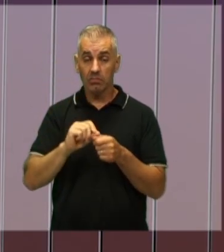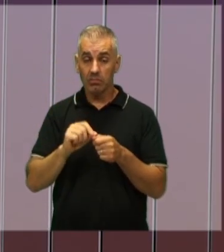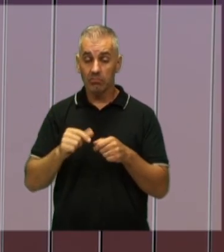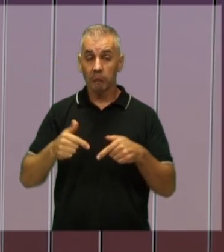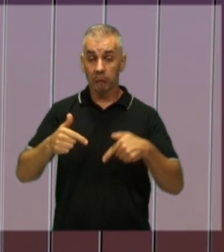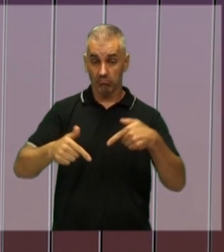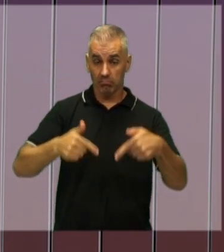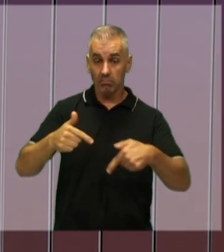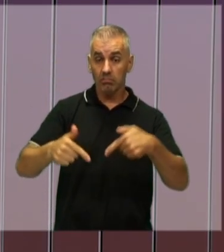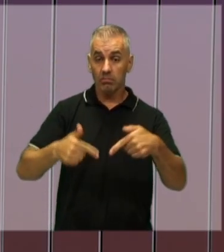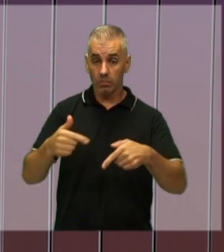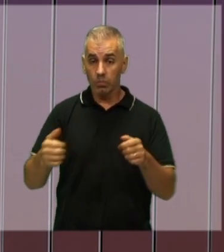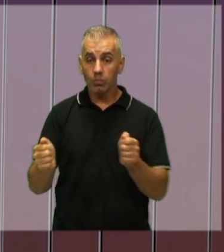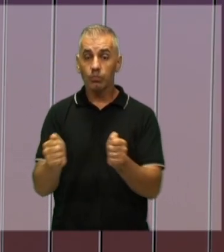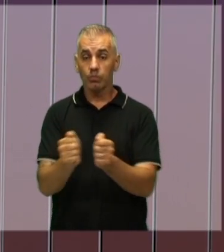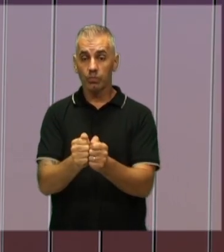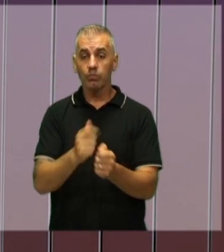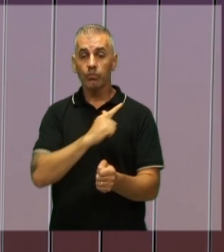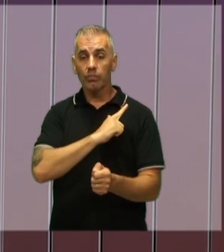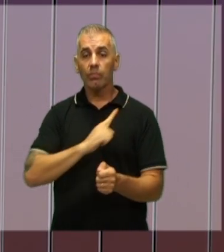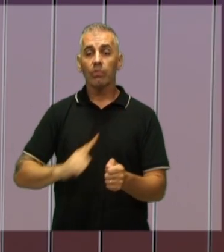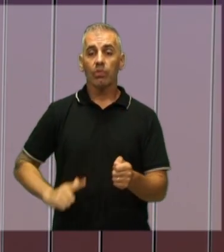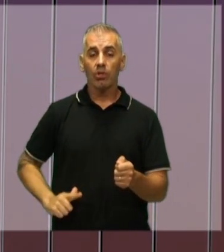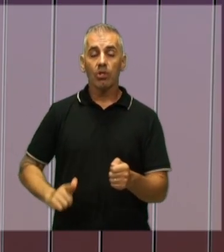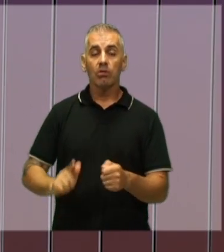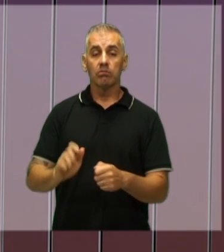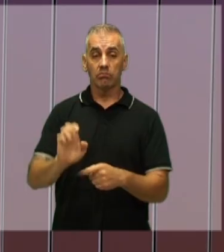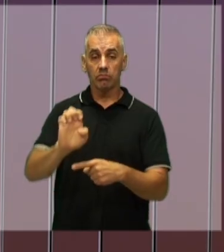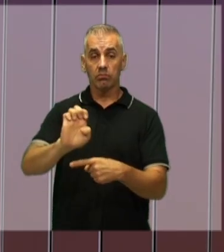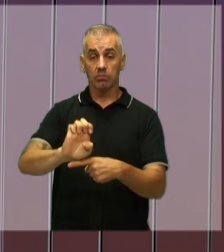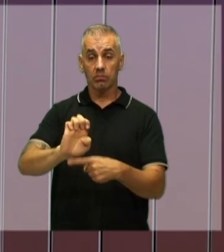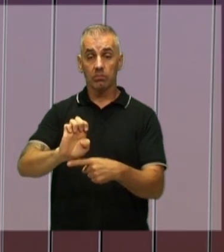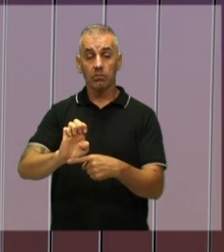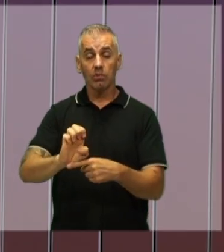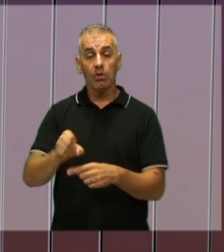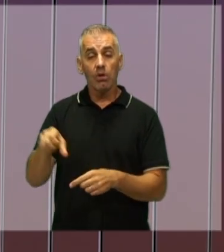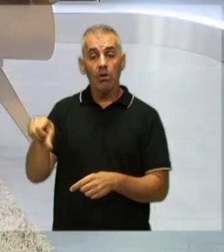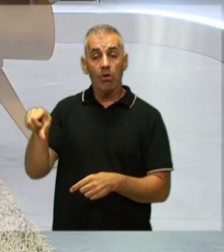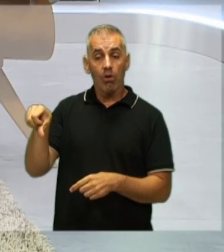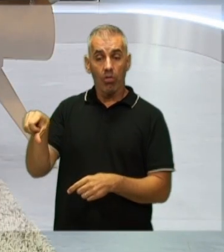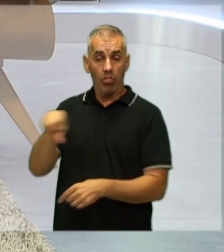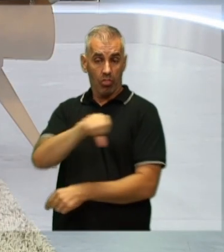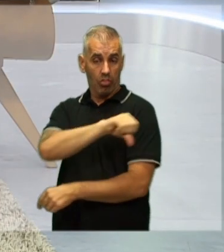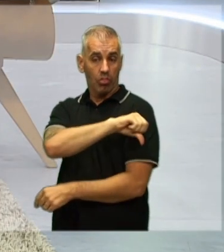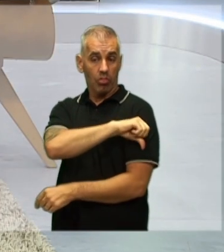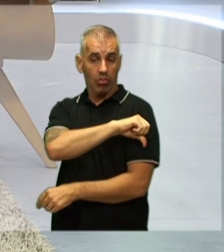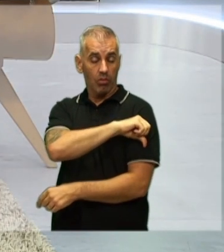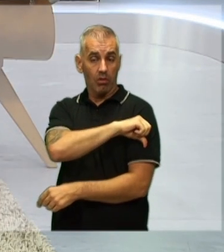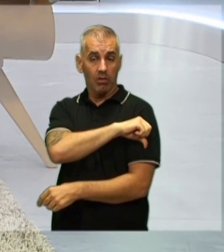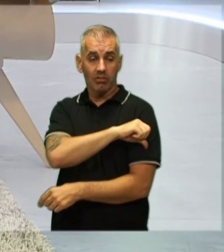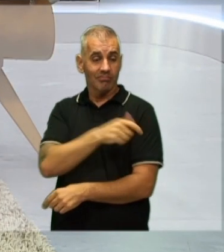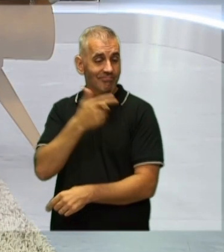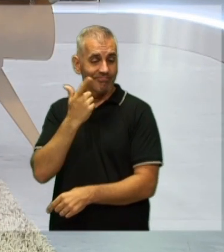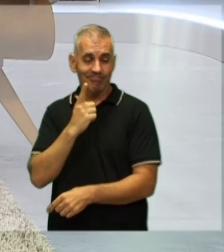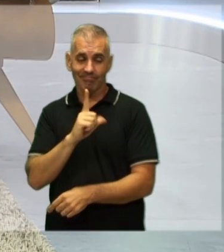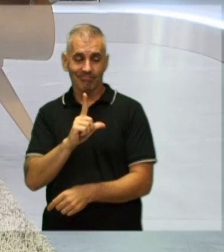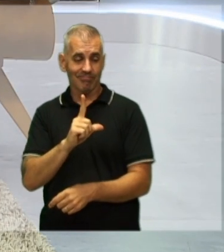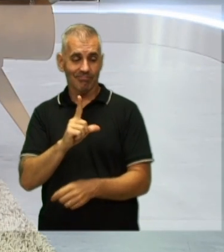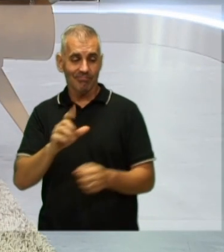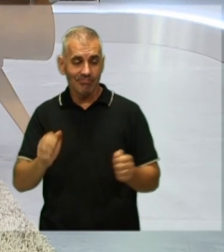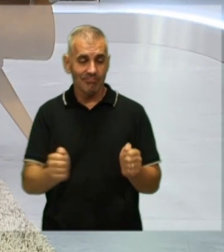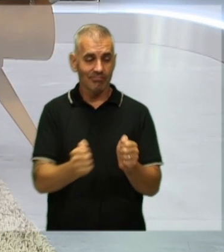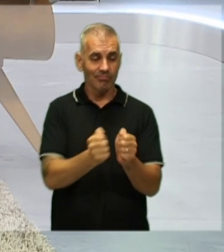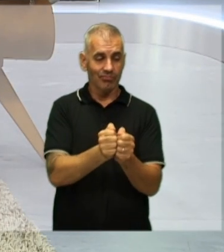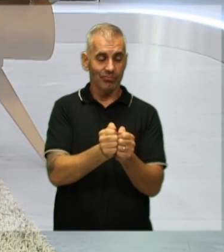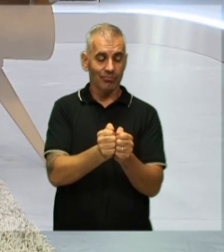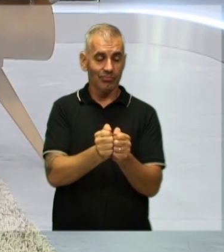parceria inclusive com o governo do estado, que o 9º ano nós não tínhamos como comportar o 9º ano na rede municipal. Então o prefeito